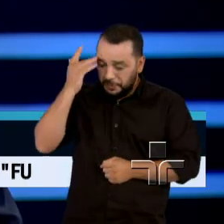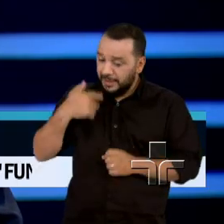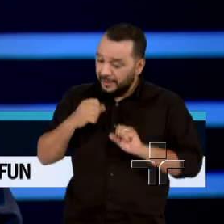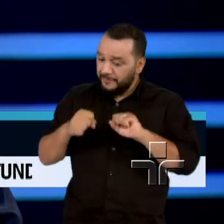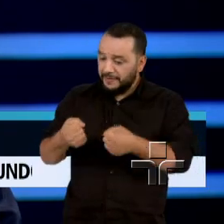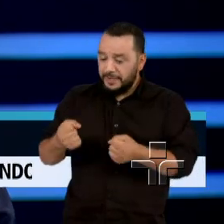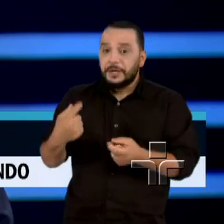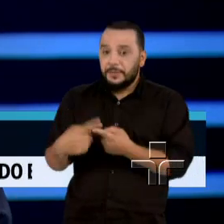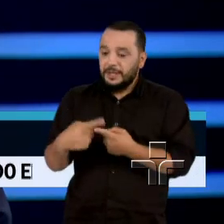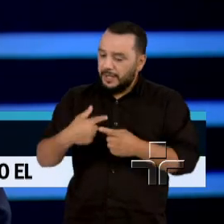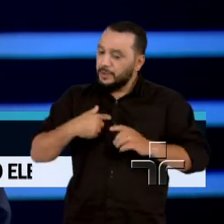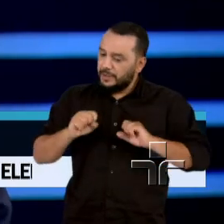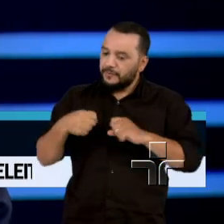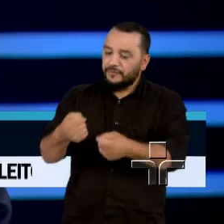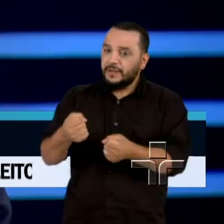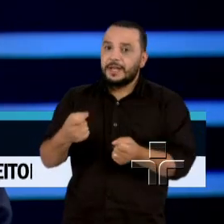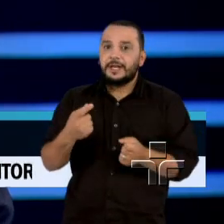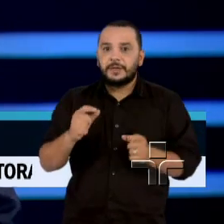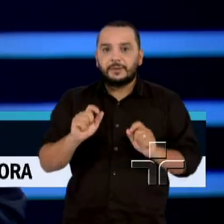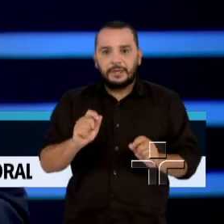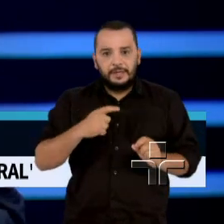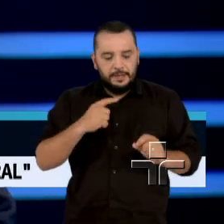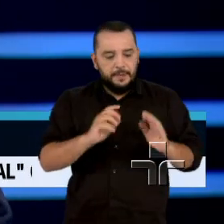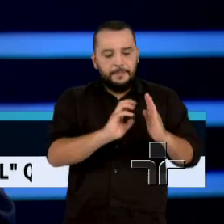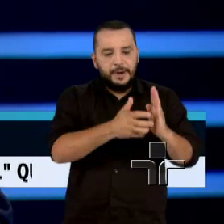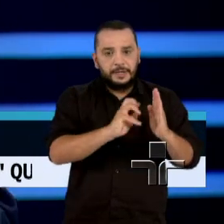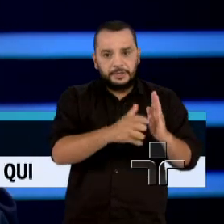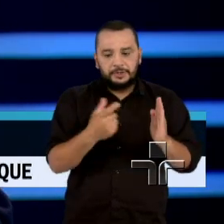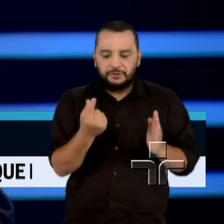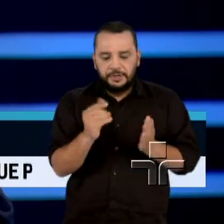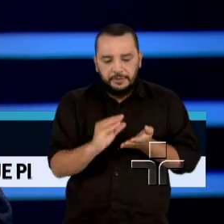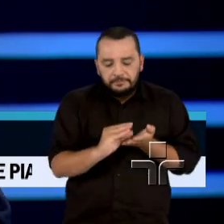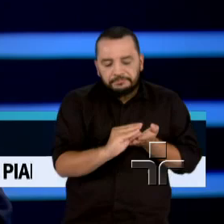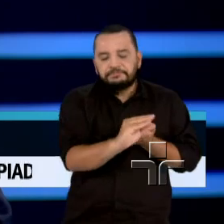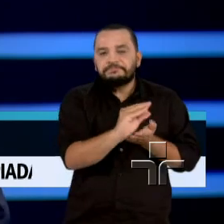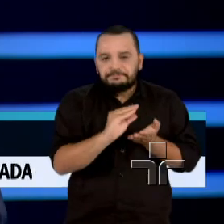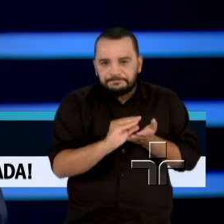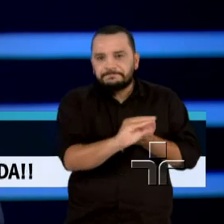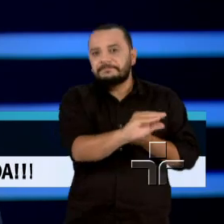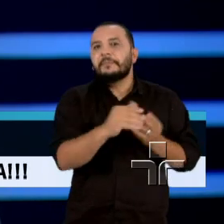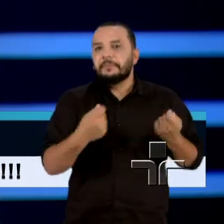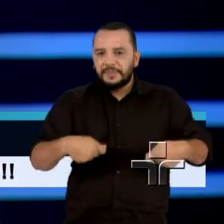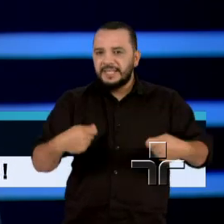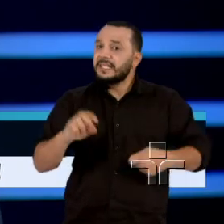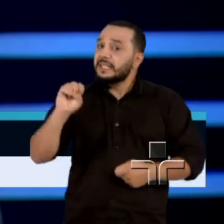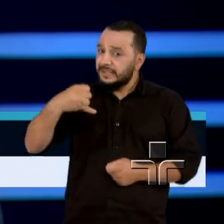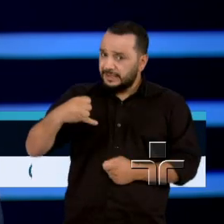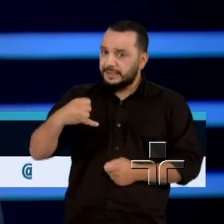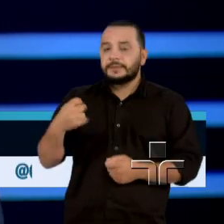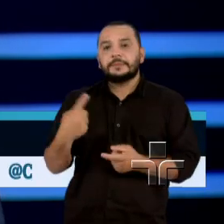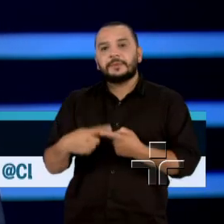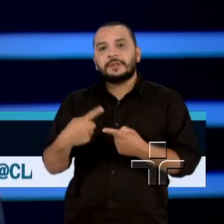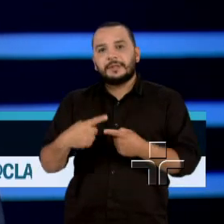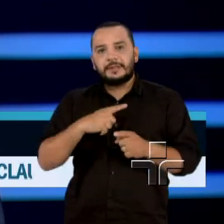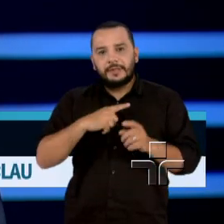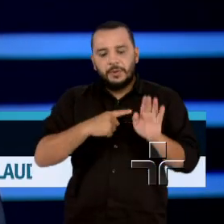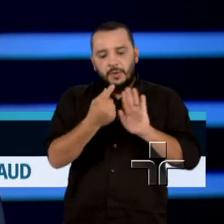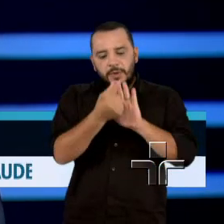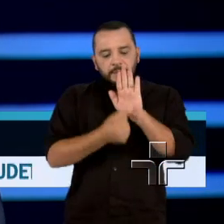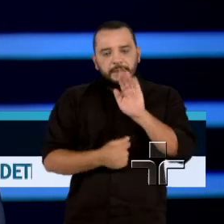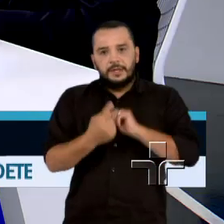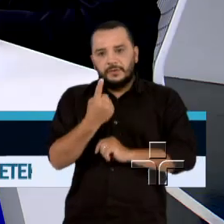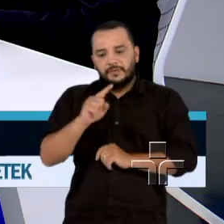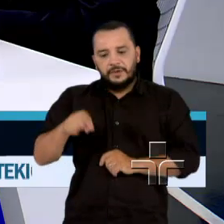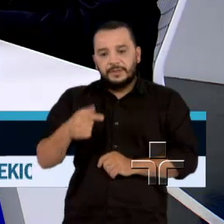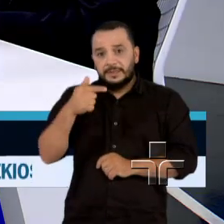eleitoral numa proporção mínima, que é um pouco o que a gente tem hoje. Eu acho que nós estamos separando do orçamento 1,7 bilhões,